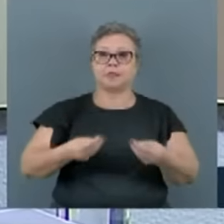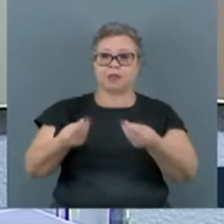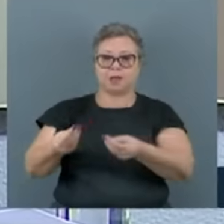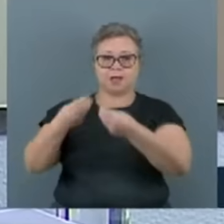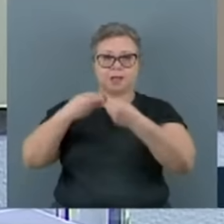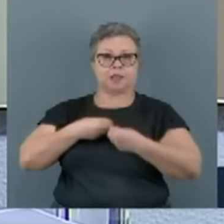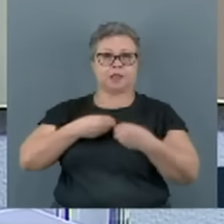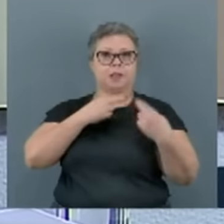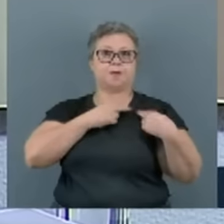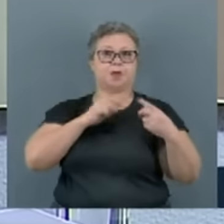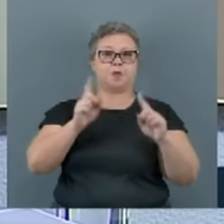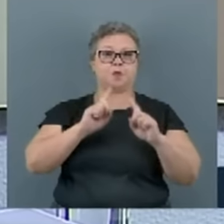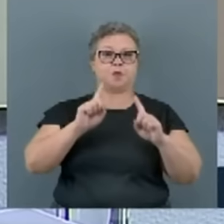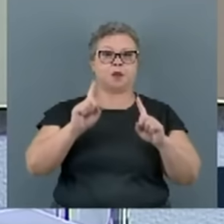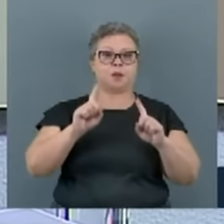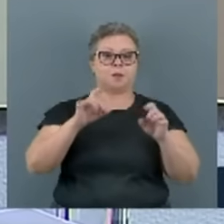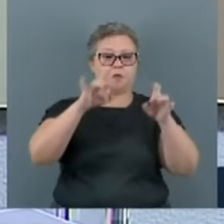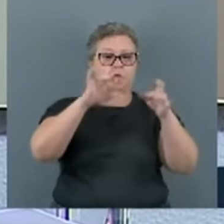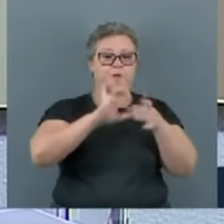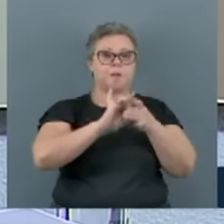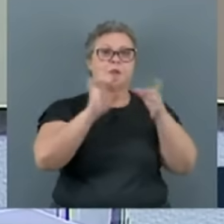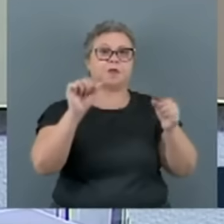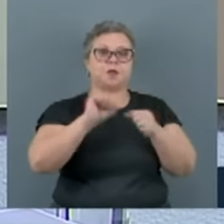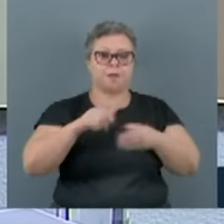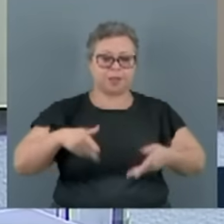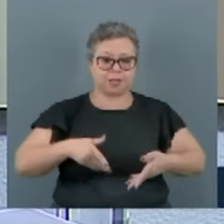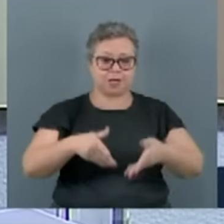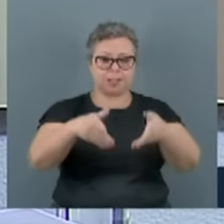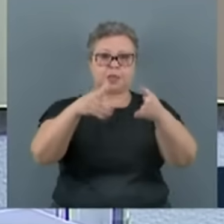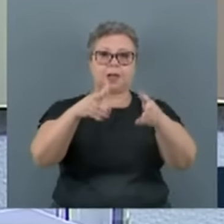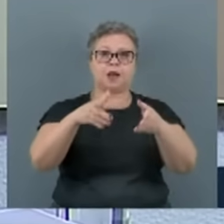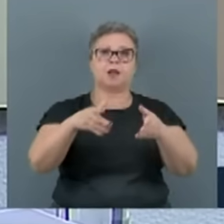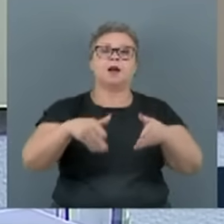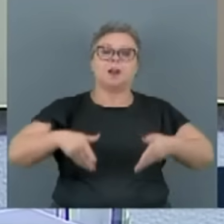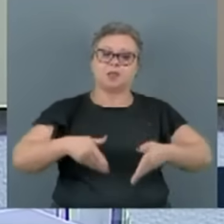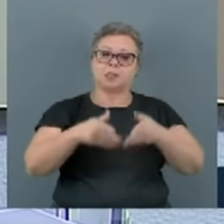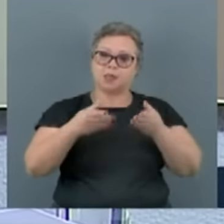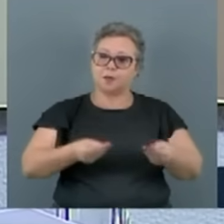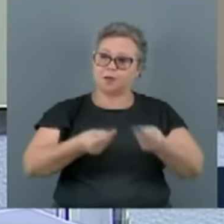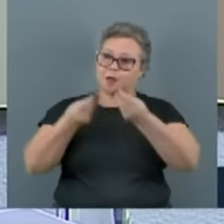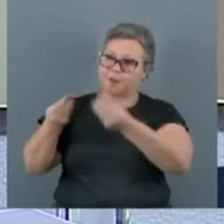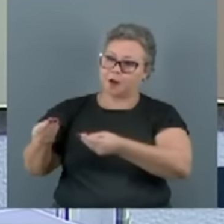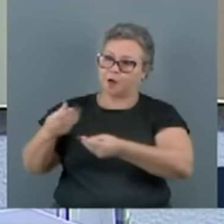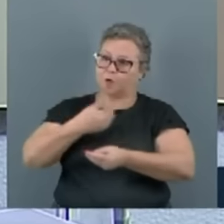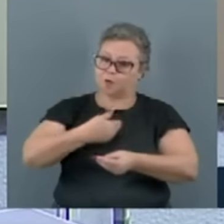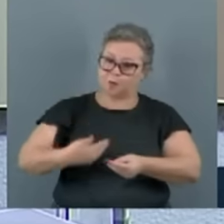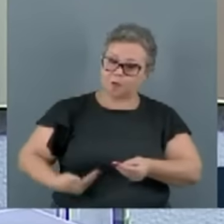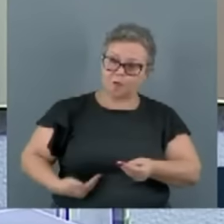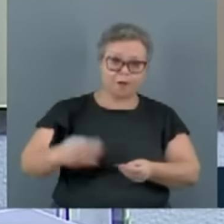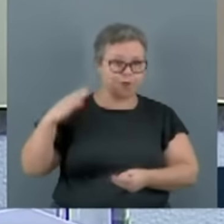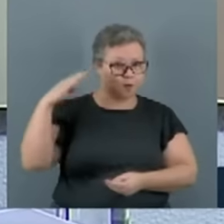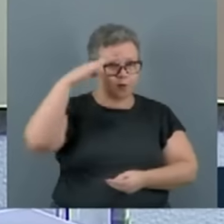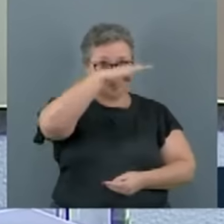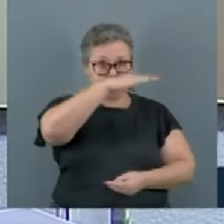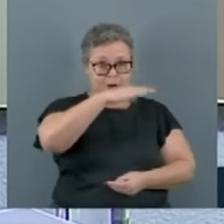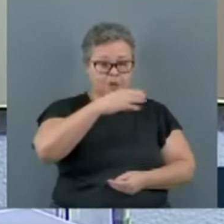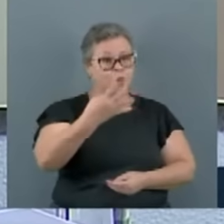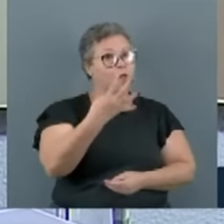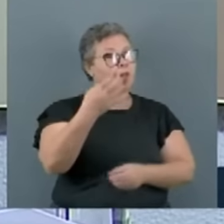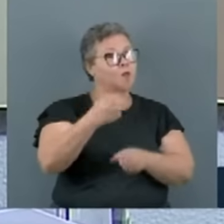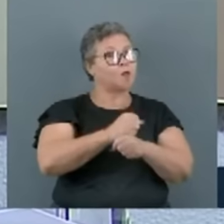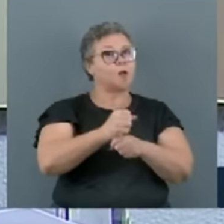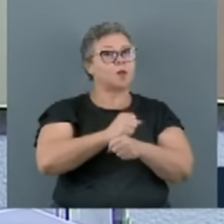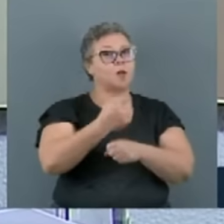mim, porque não deixei fazer a estrada. A estrada ficou na mão do governo Bolsonaro durante 4 anos.